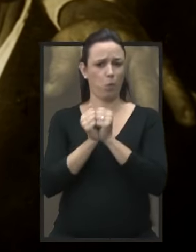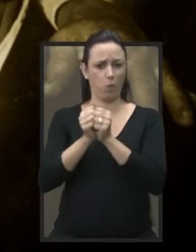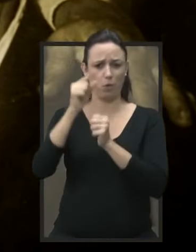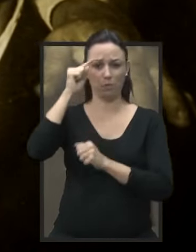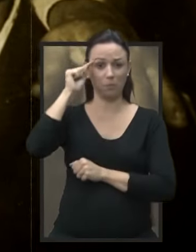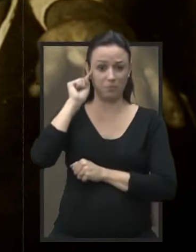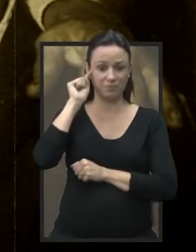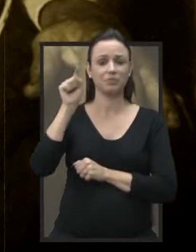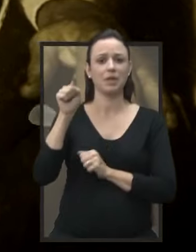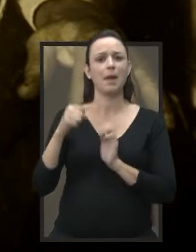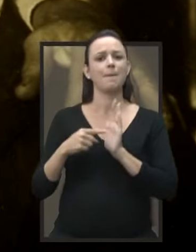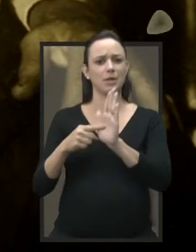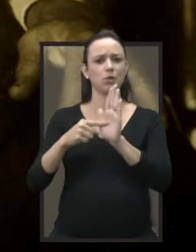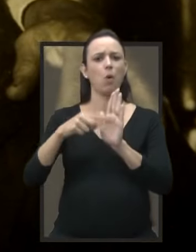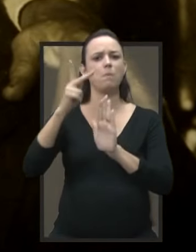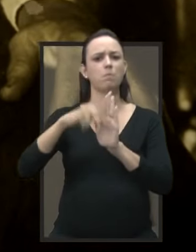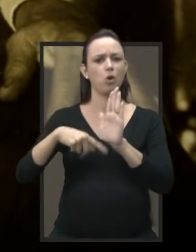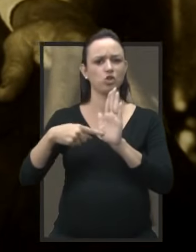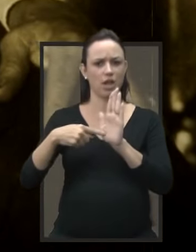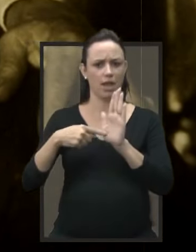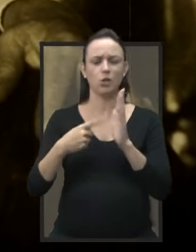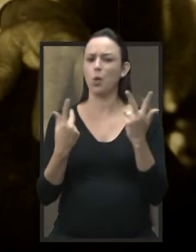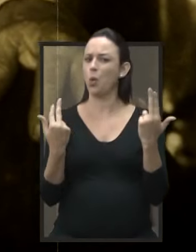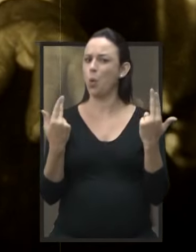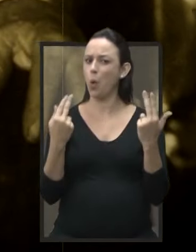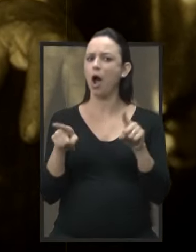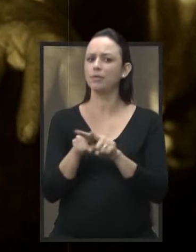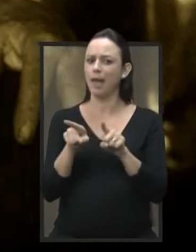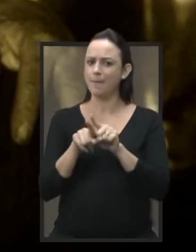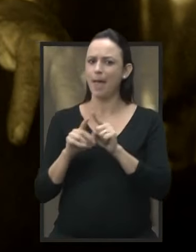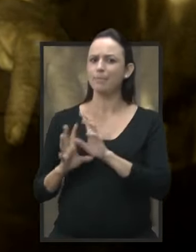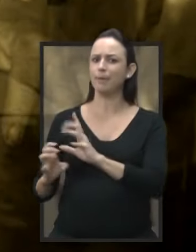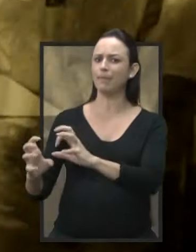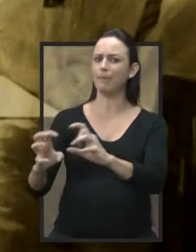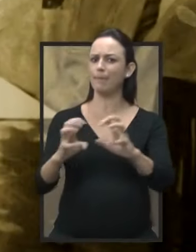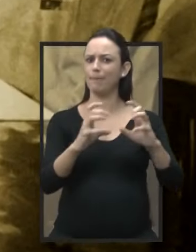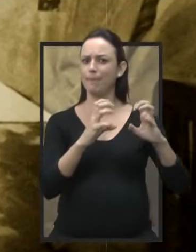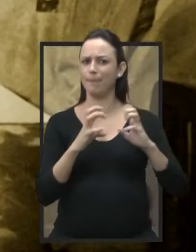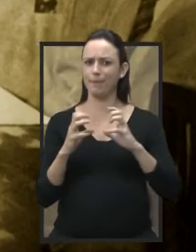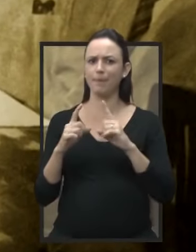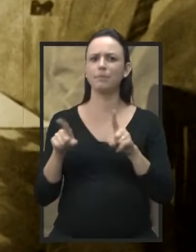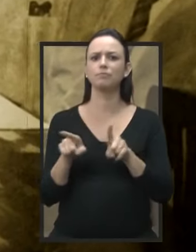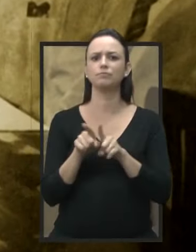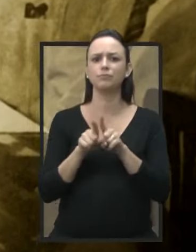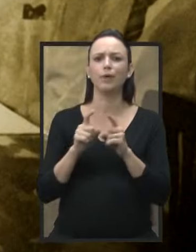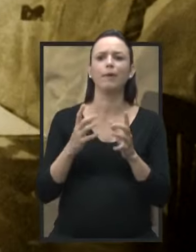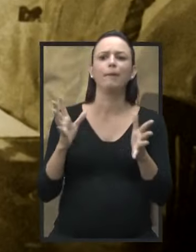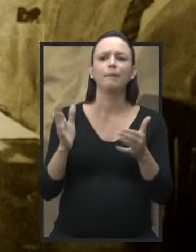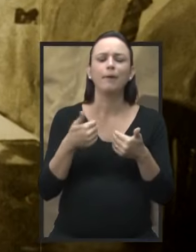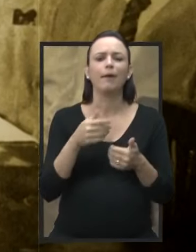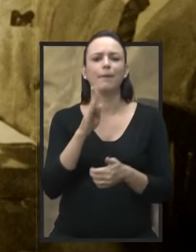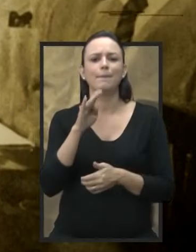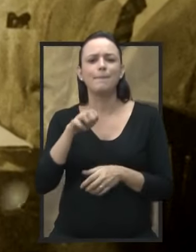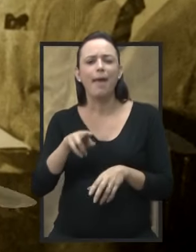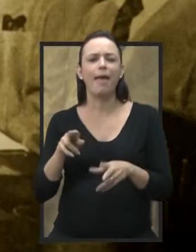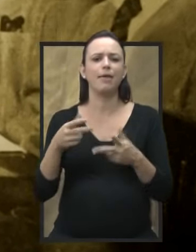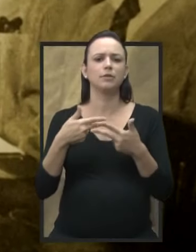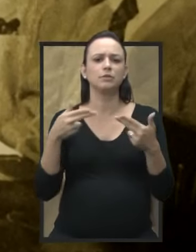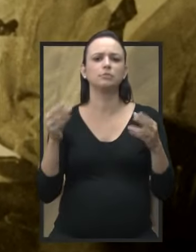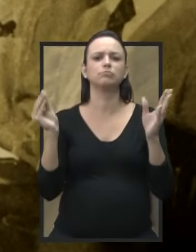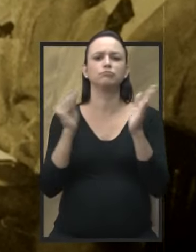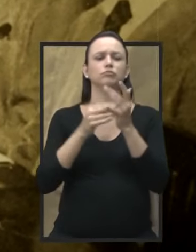de Zezinho, apresentou um projeto igualmente polêmico para encampação de bens e instalações dos